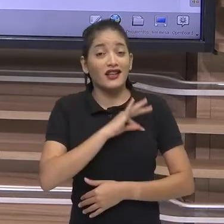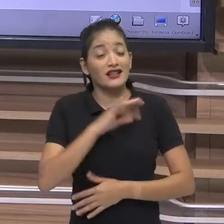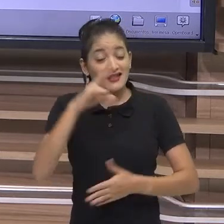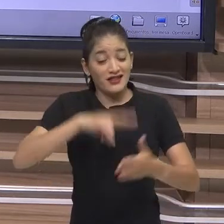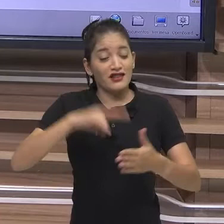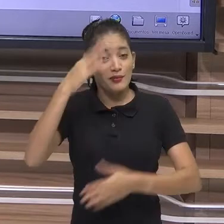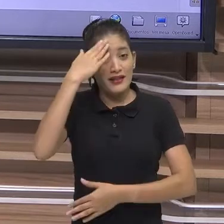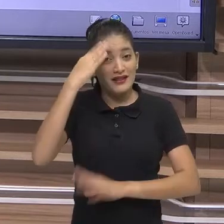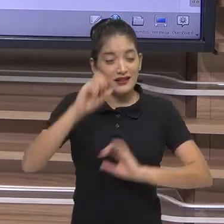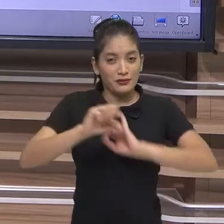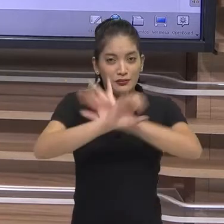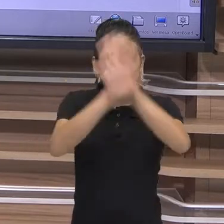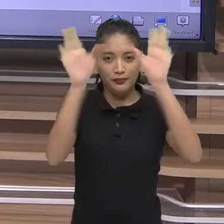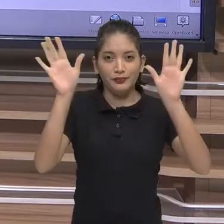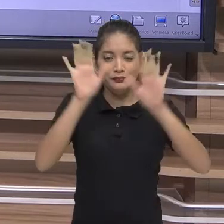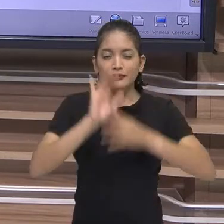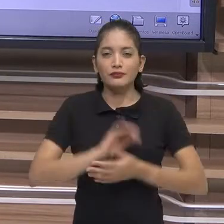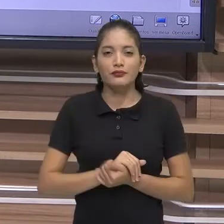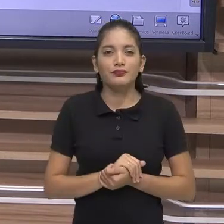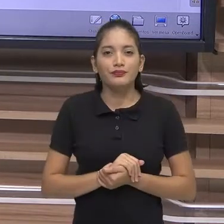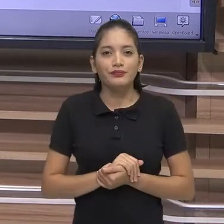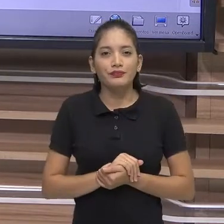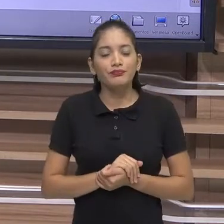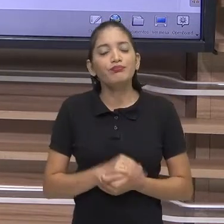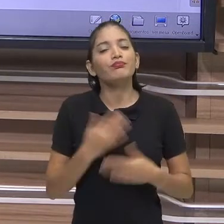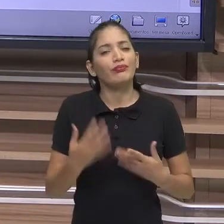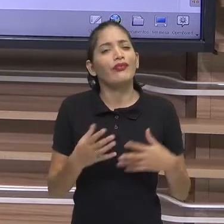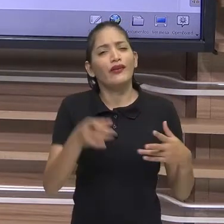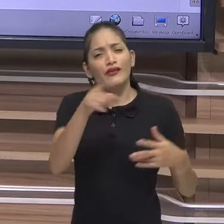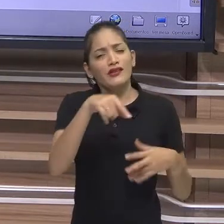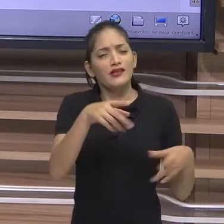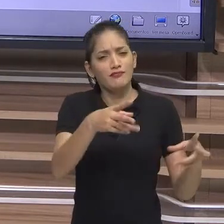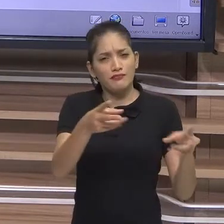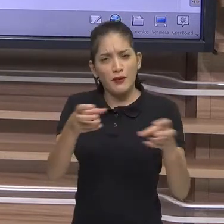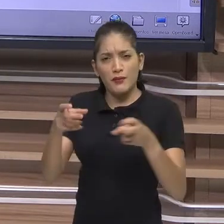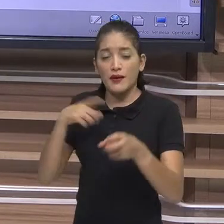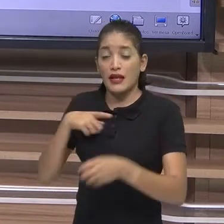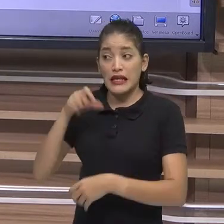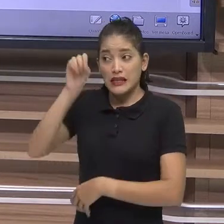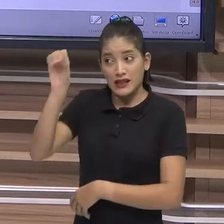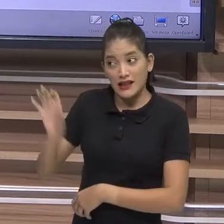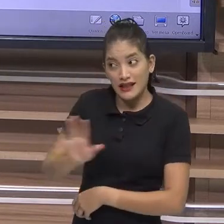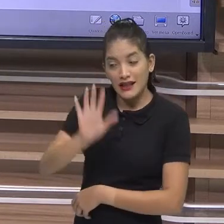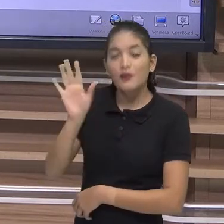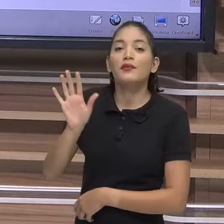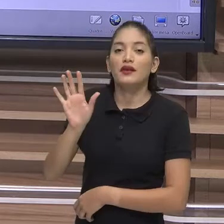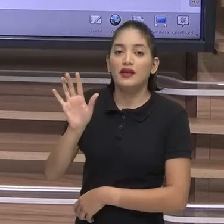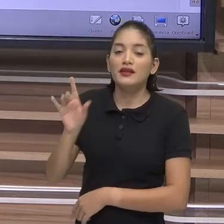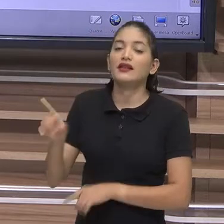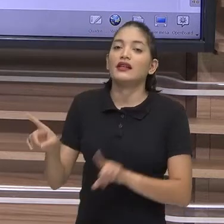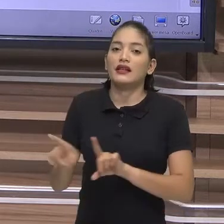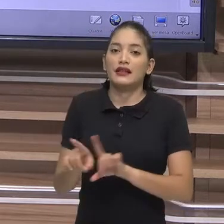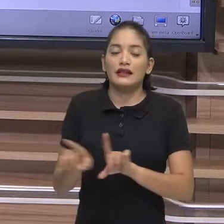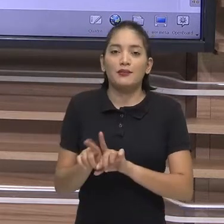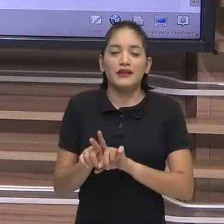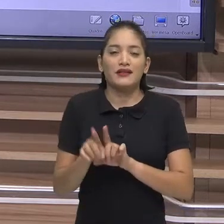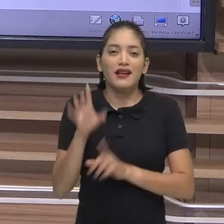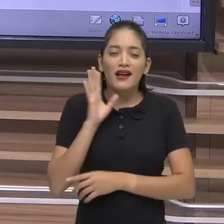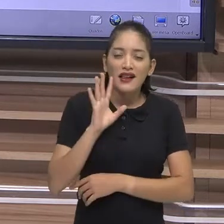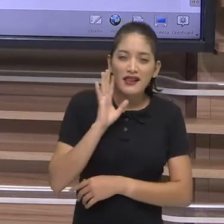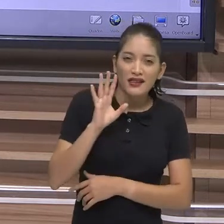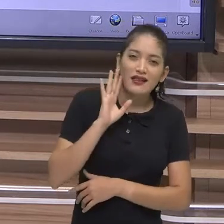compreender, certo? Então, como vocês puderam observar, né? Tem aí imagens, tá bem